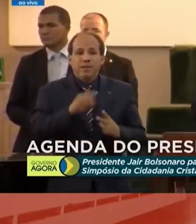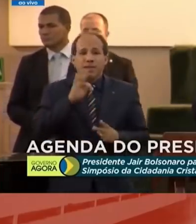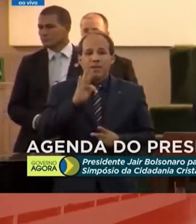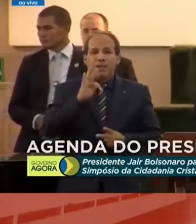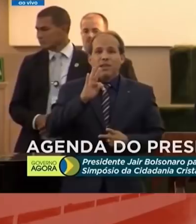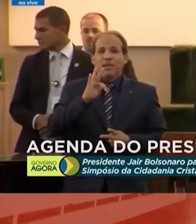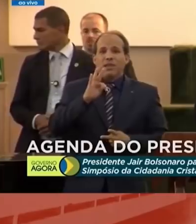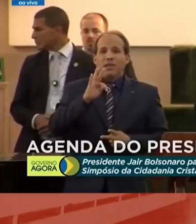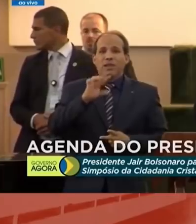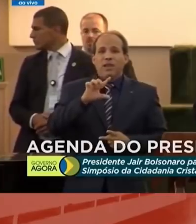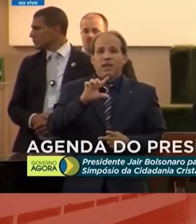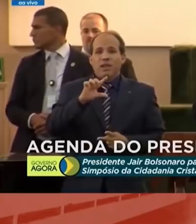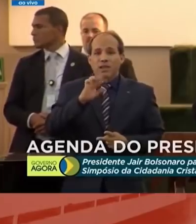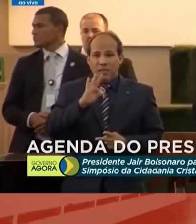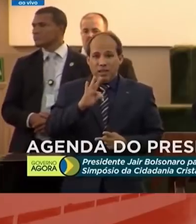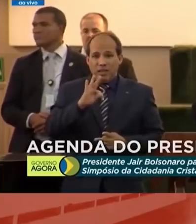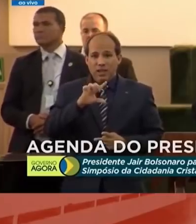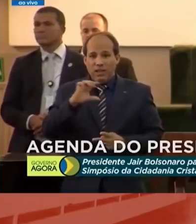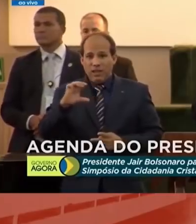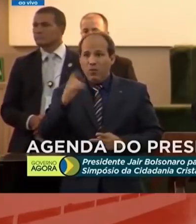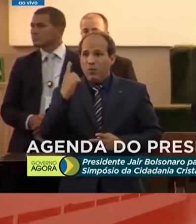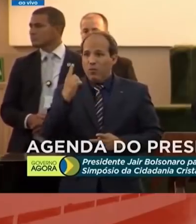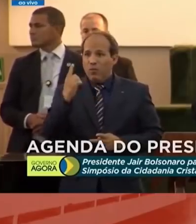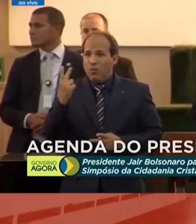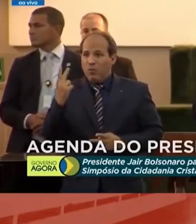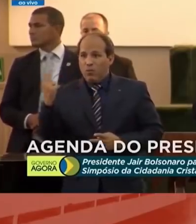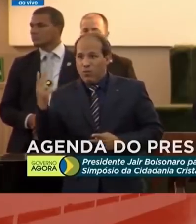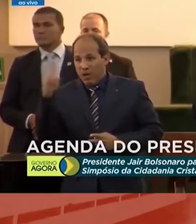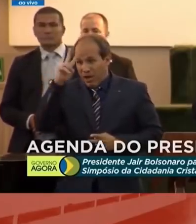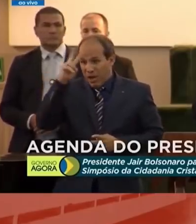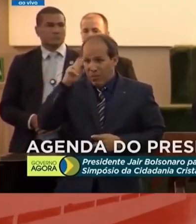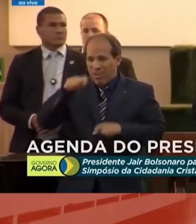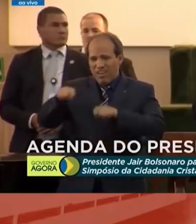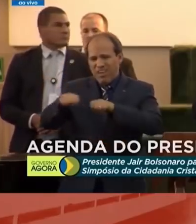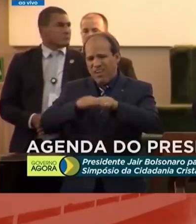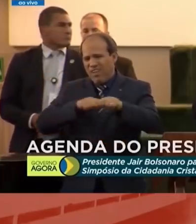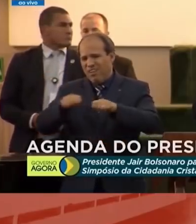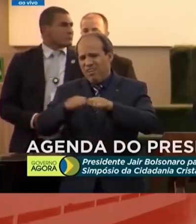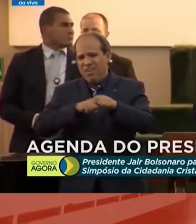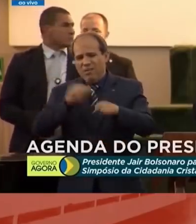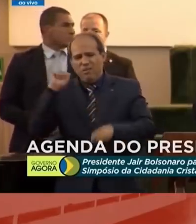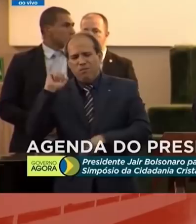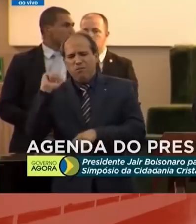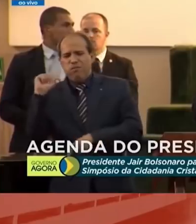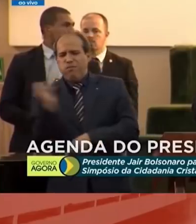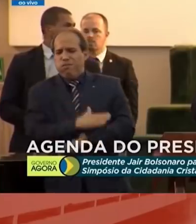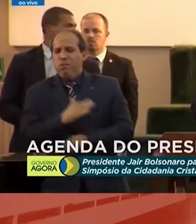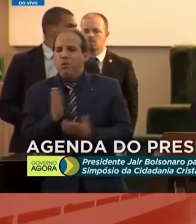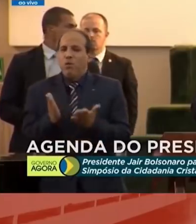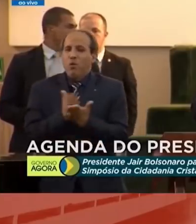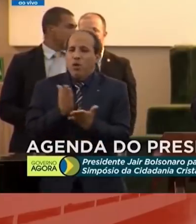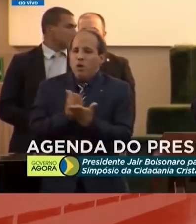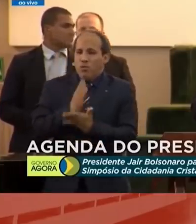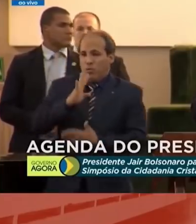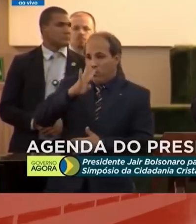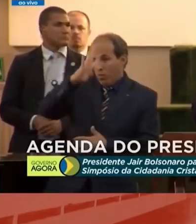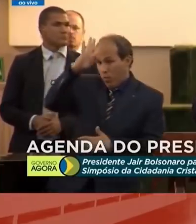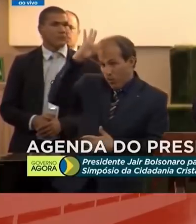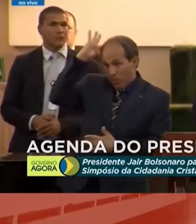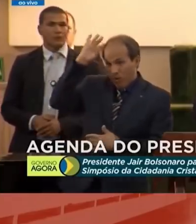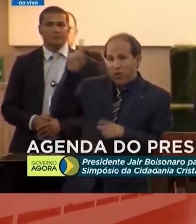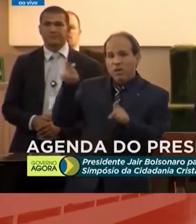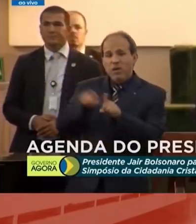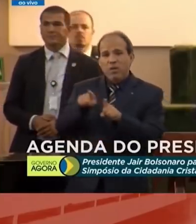violentada, sofre mais maus tratos, é dentro de casa. Então, é gente muito próxima, né? Entende? É parente direto, né?